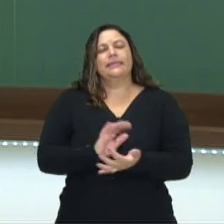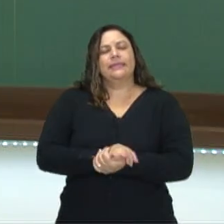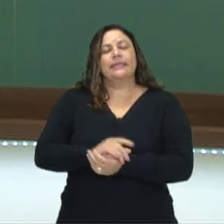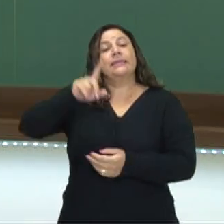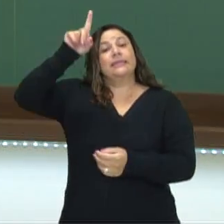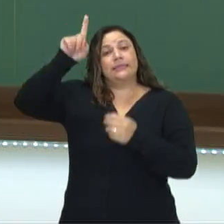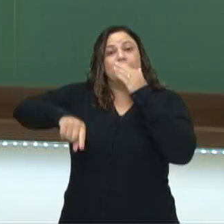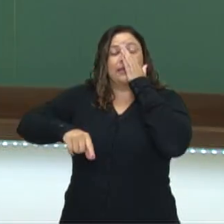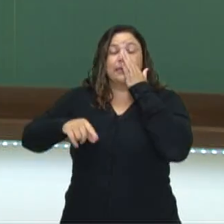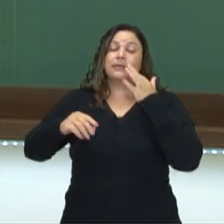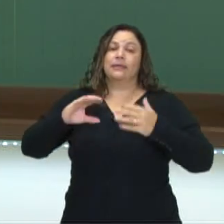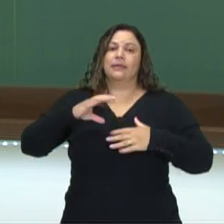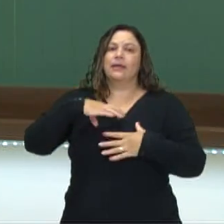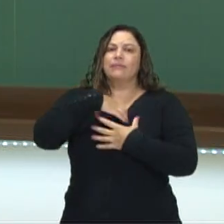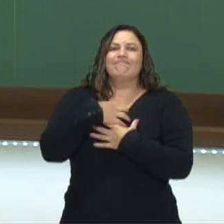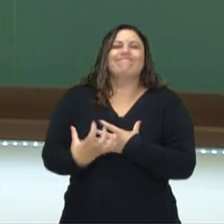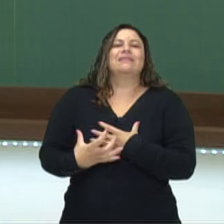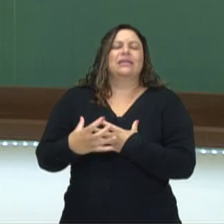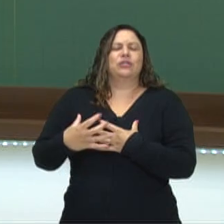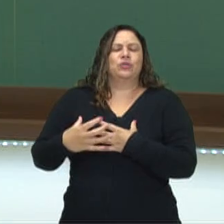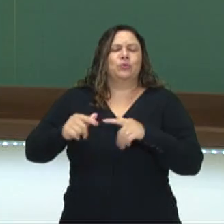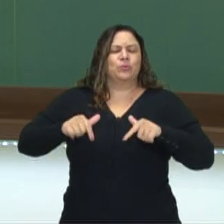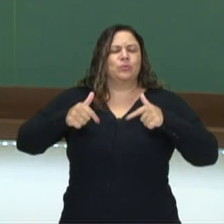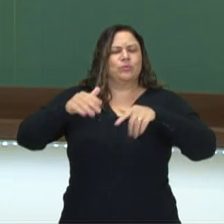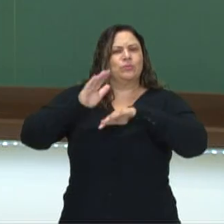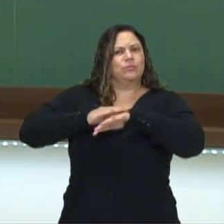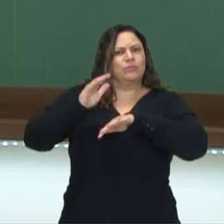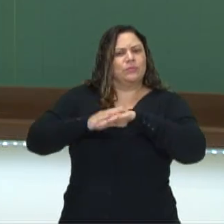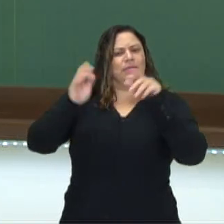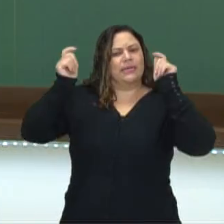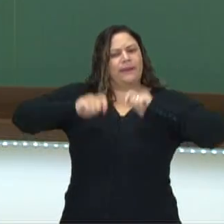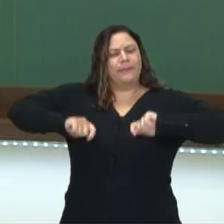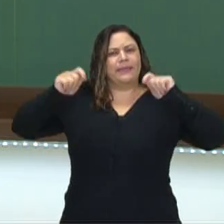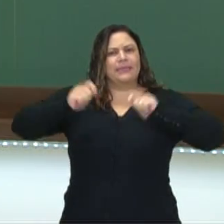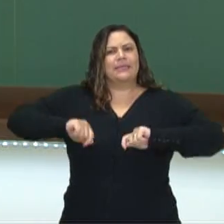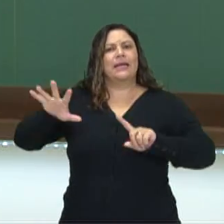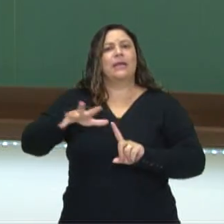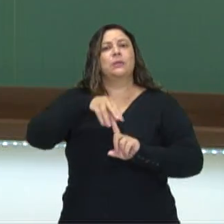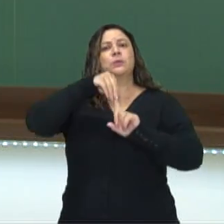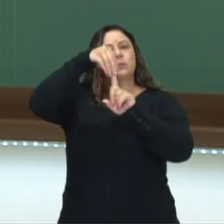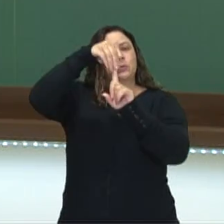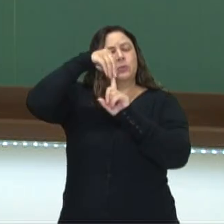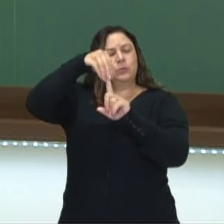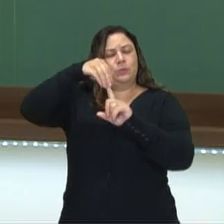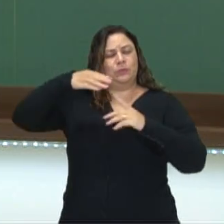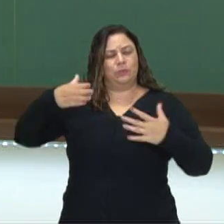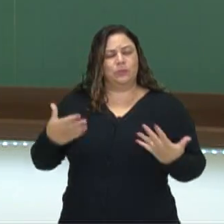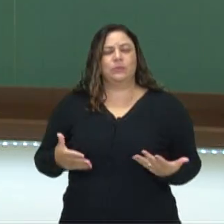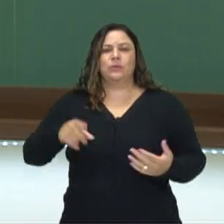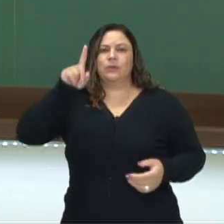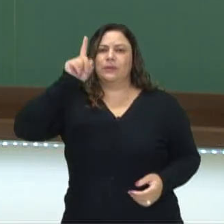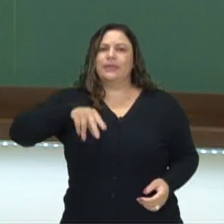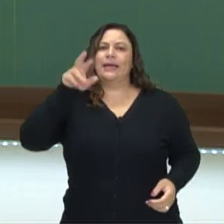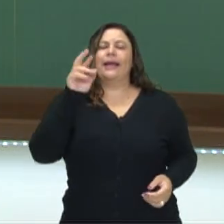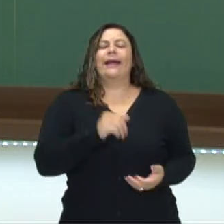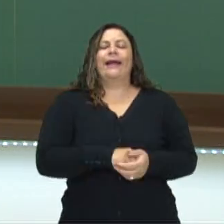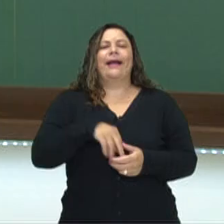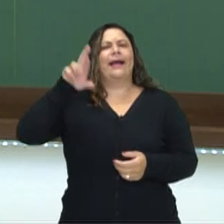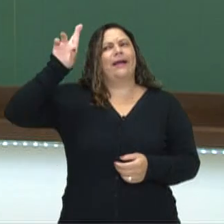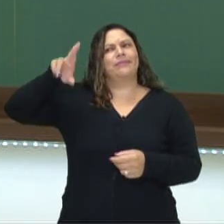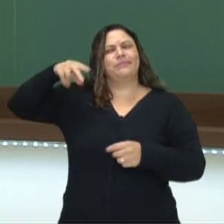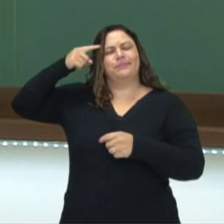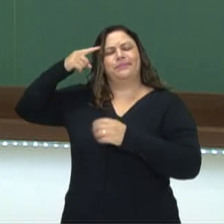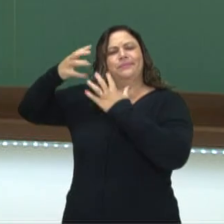é agir utilizando essa nossa capacidade única, que é a capacidade racional. Por isso que ela